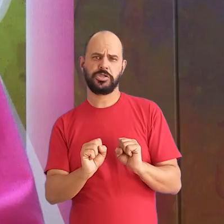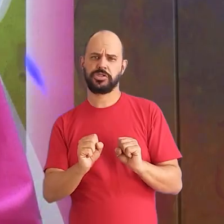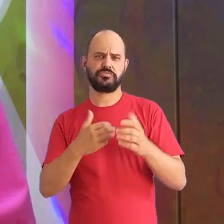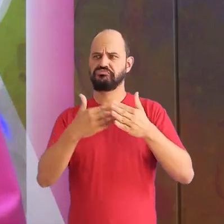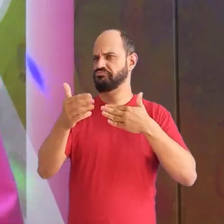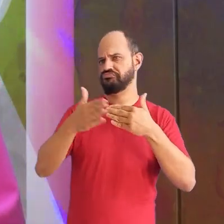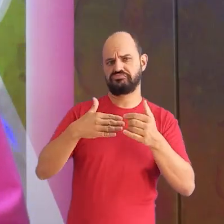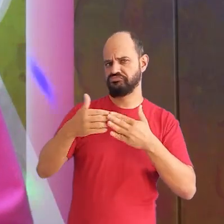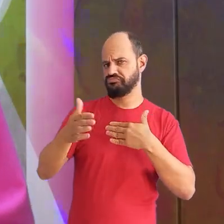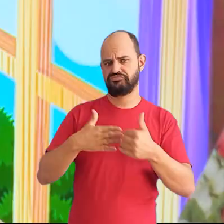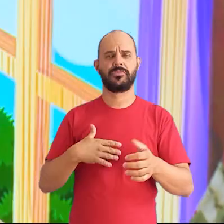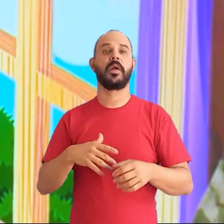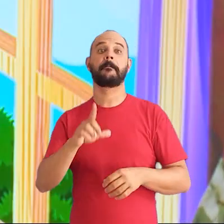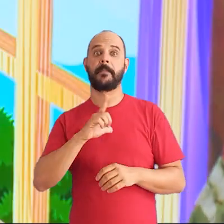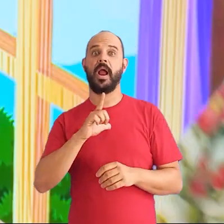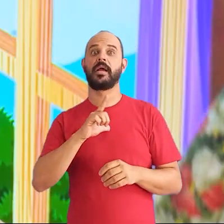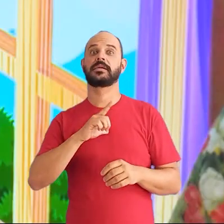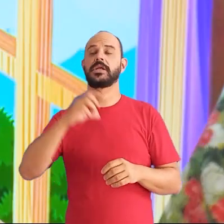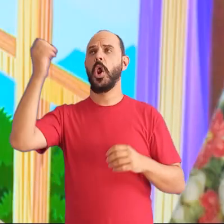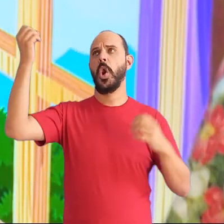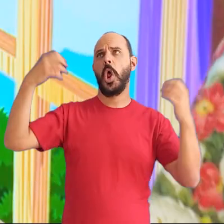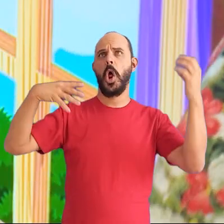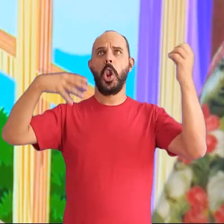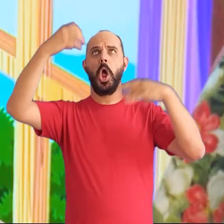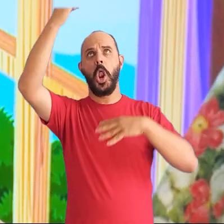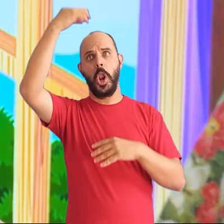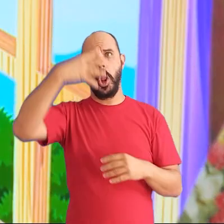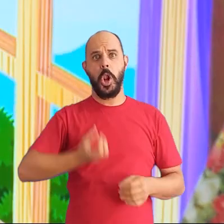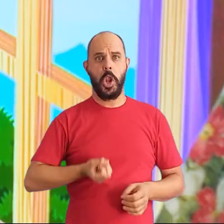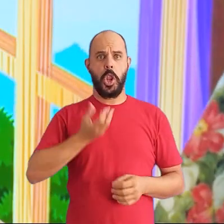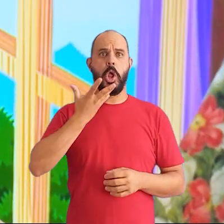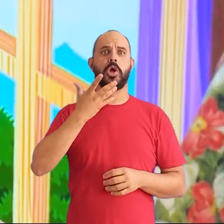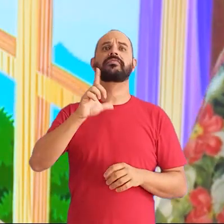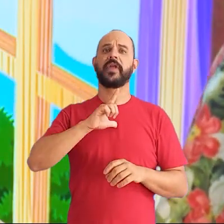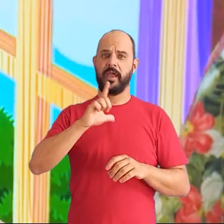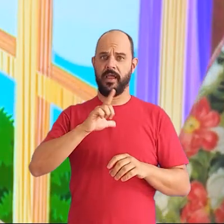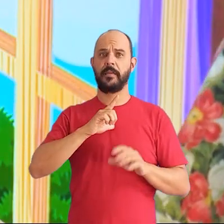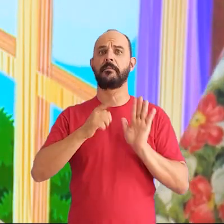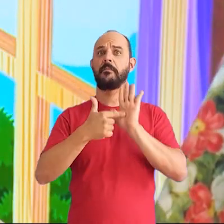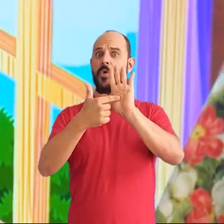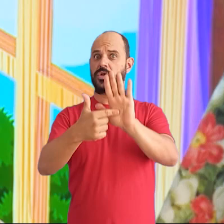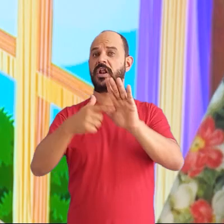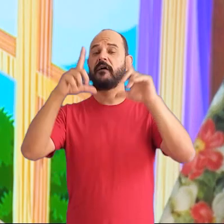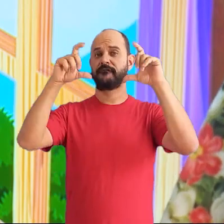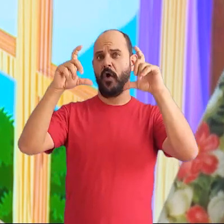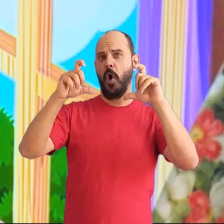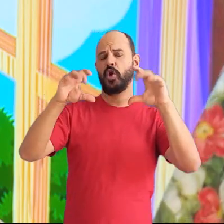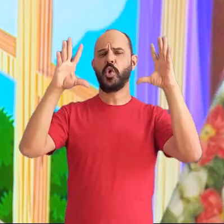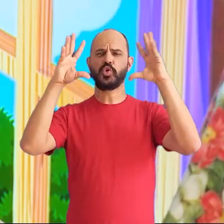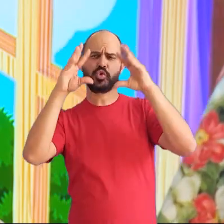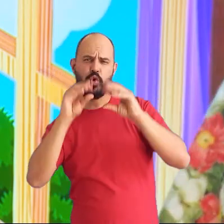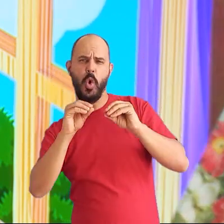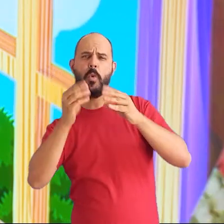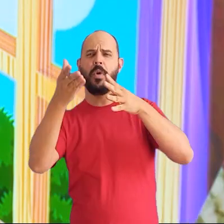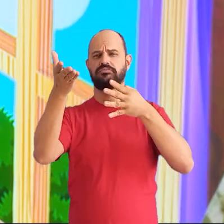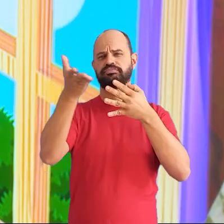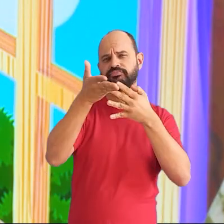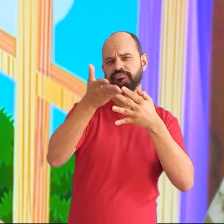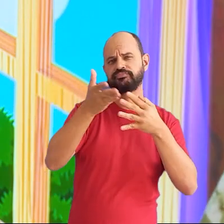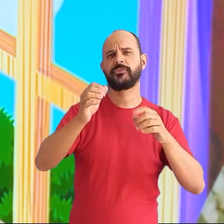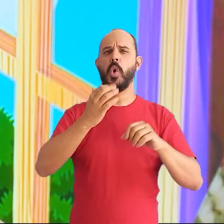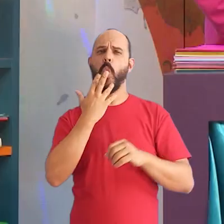de qualquer direção. Mas é a direção da luz que determina onde haverá os realces, meios tons e sombras na